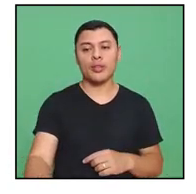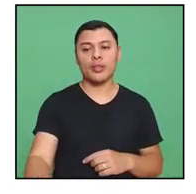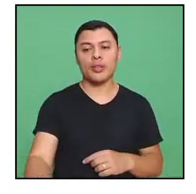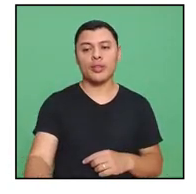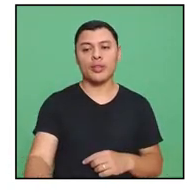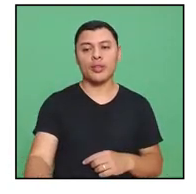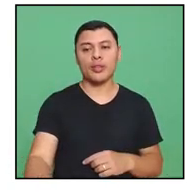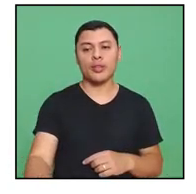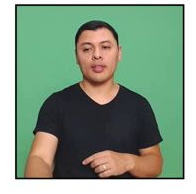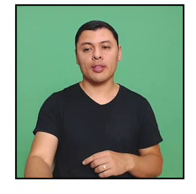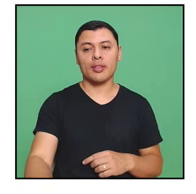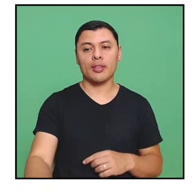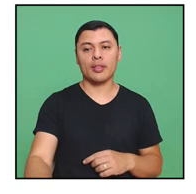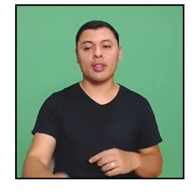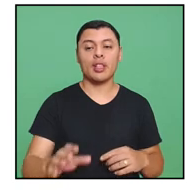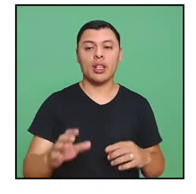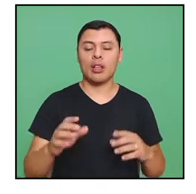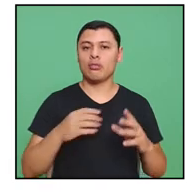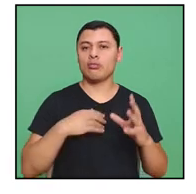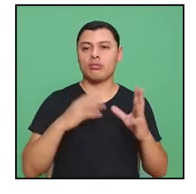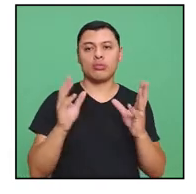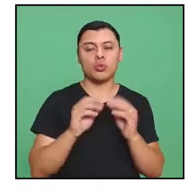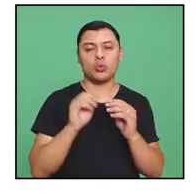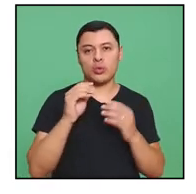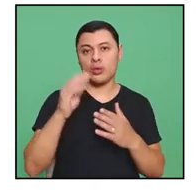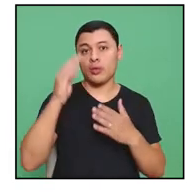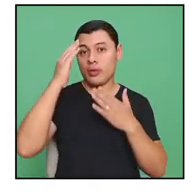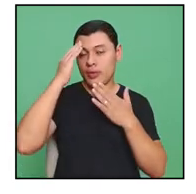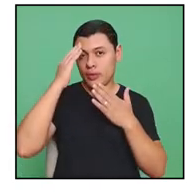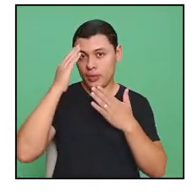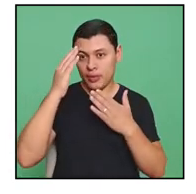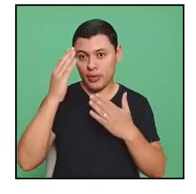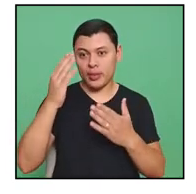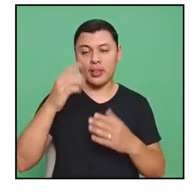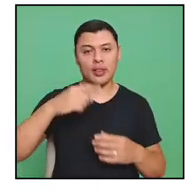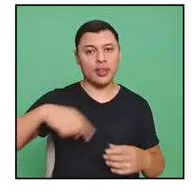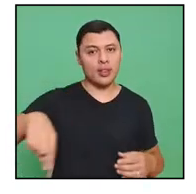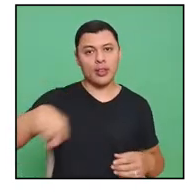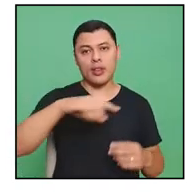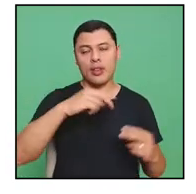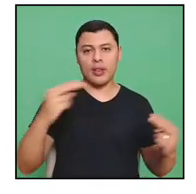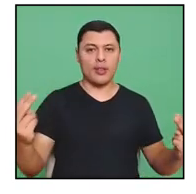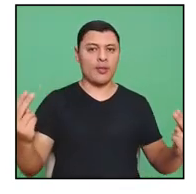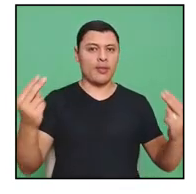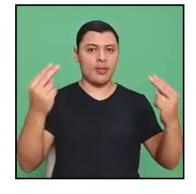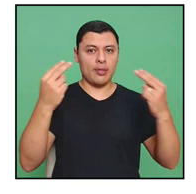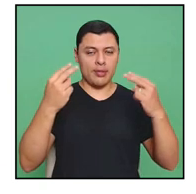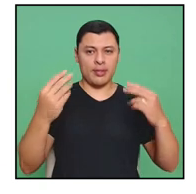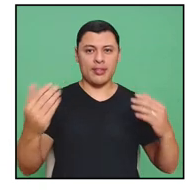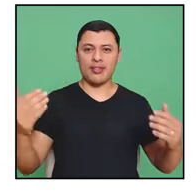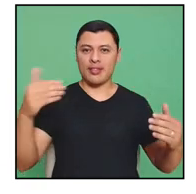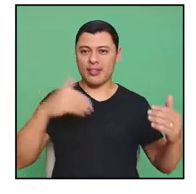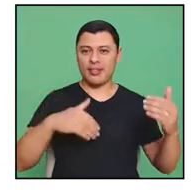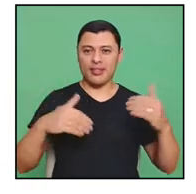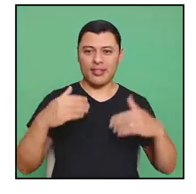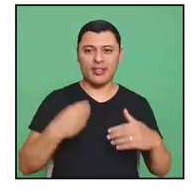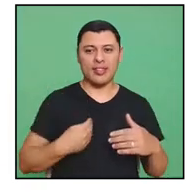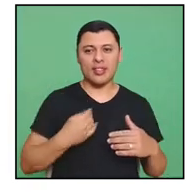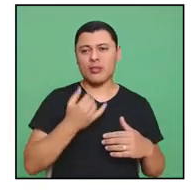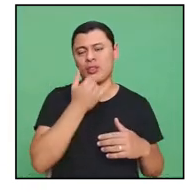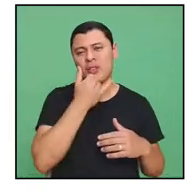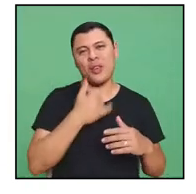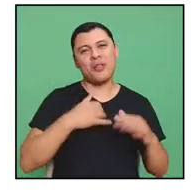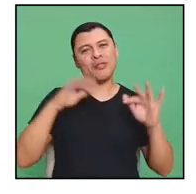acho que vou colocar algumas considerações aqui, os agradecimentos, né, para todo mundo que viu, veio. Eu sou péssimo de